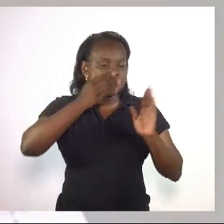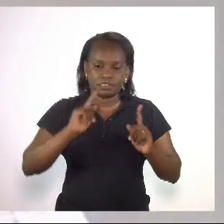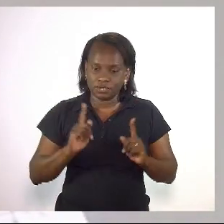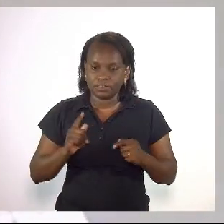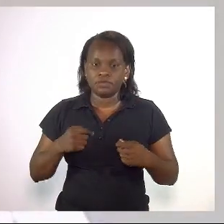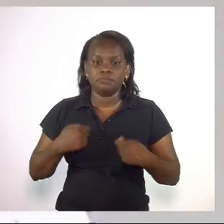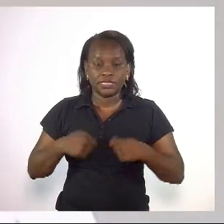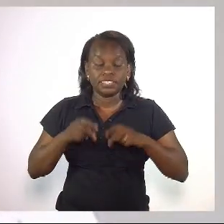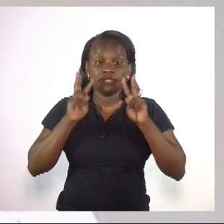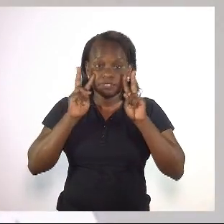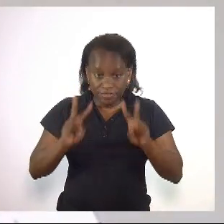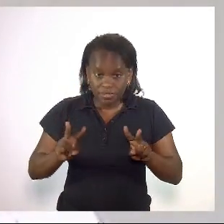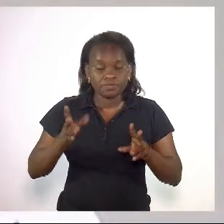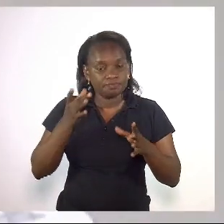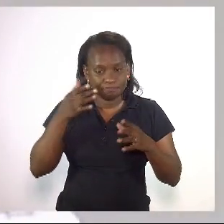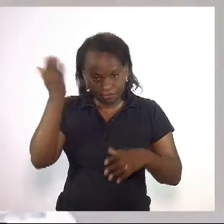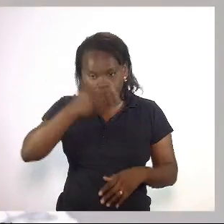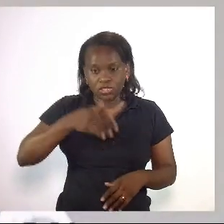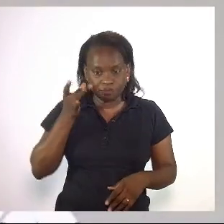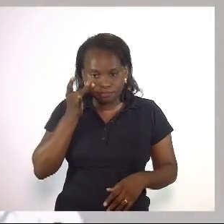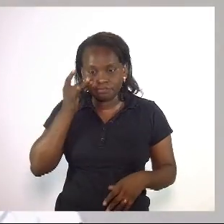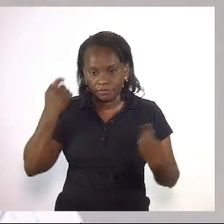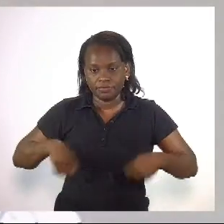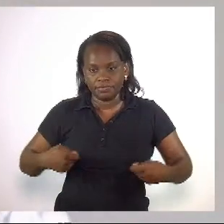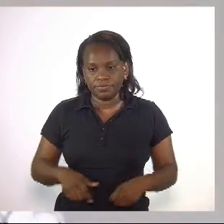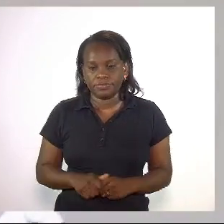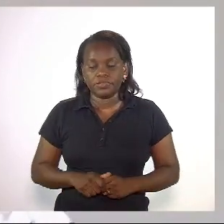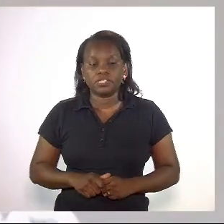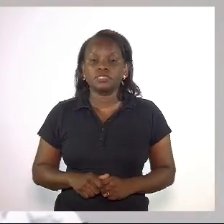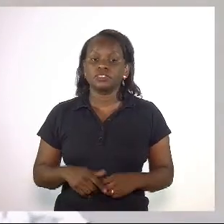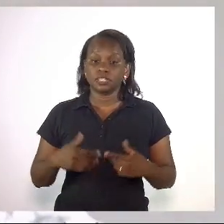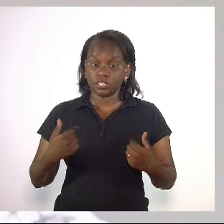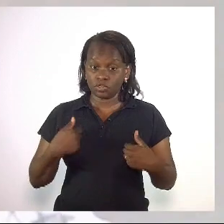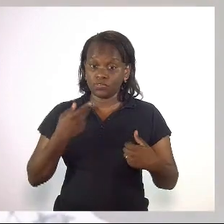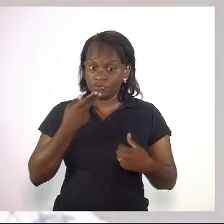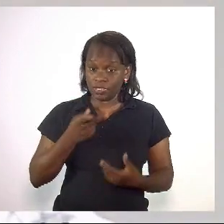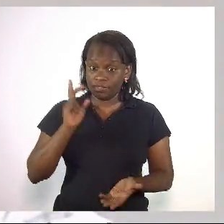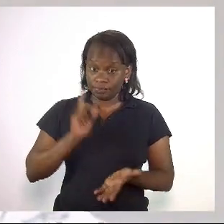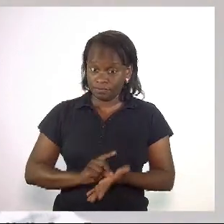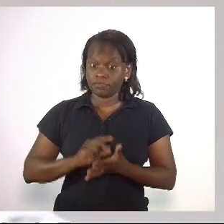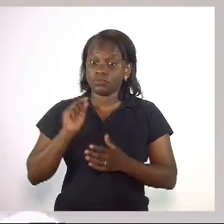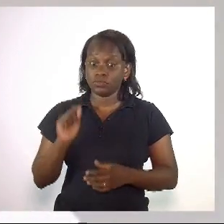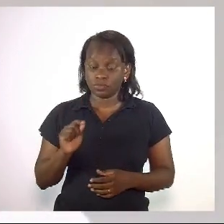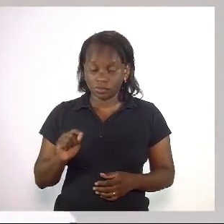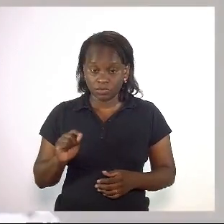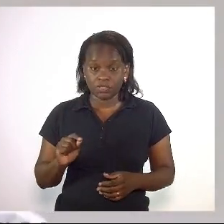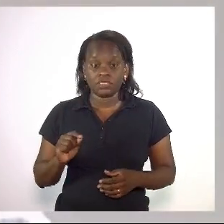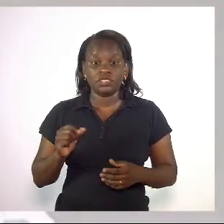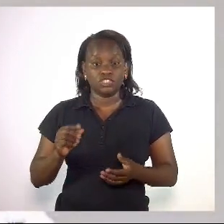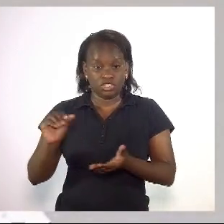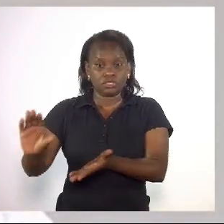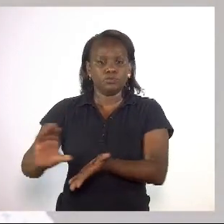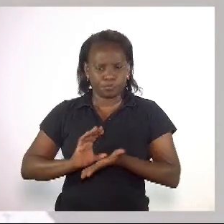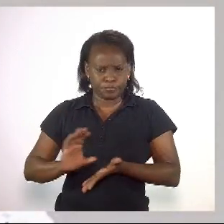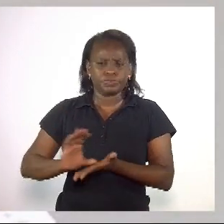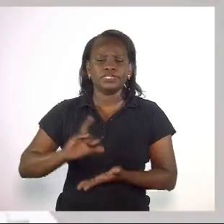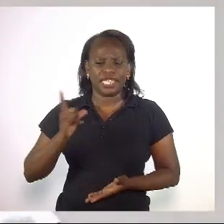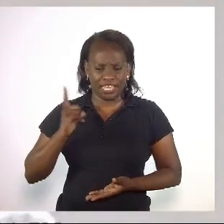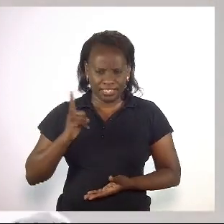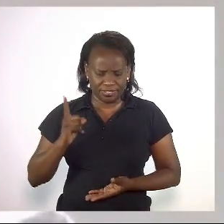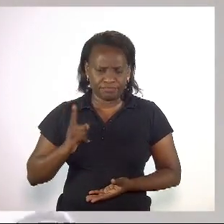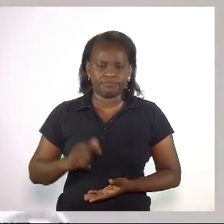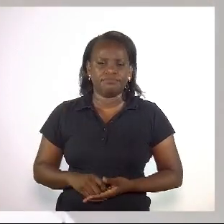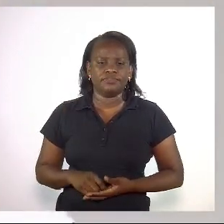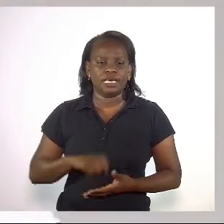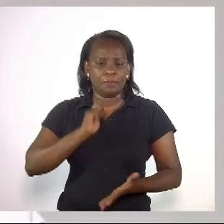se negar a ver aquilo que está acontecendo. O que eu posso afirmar para os senhores é que o recurso está chegando.